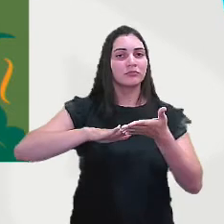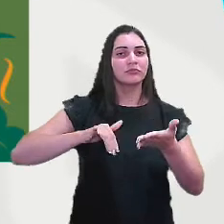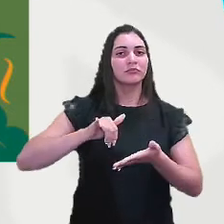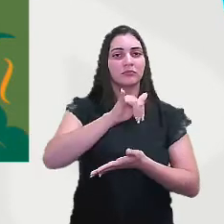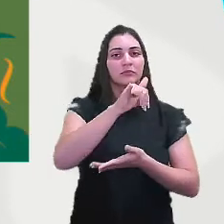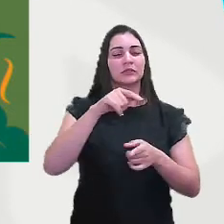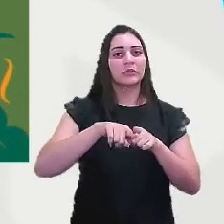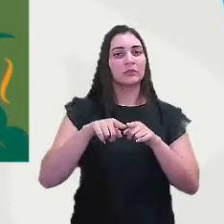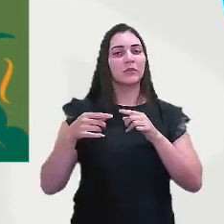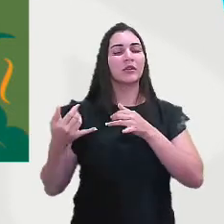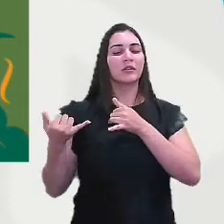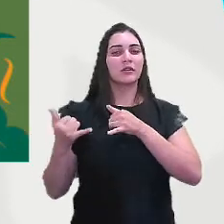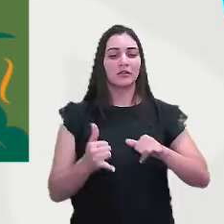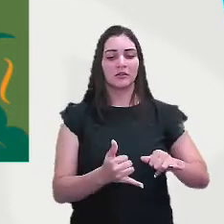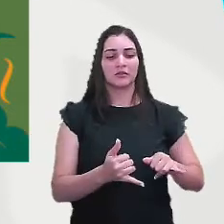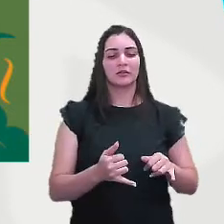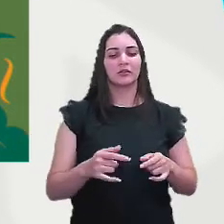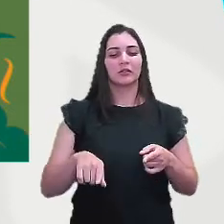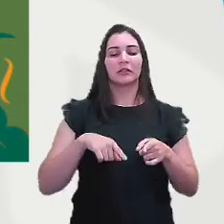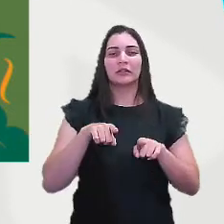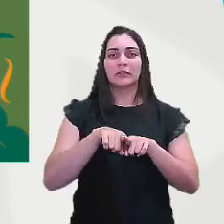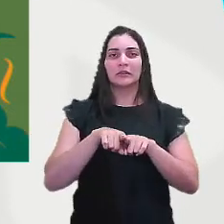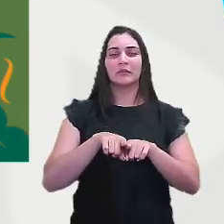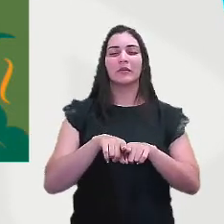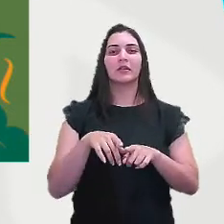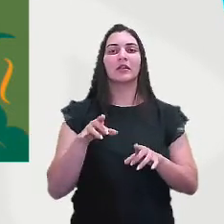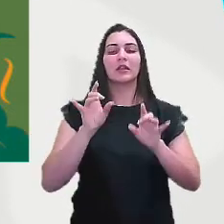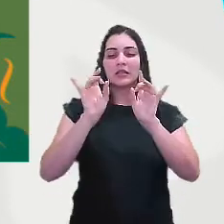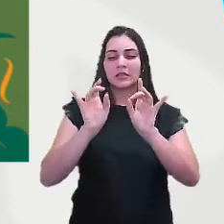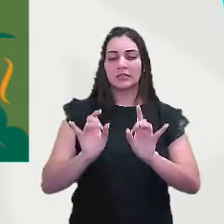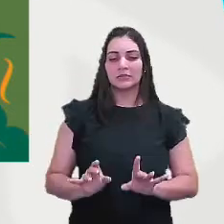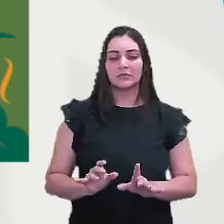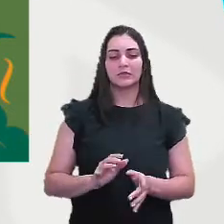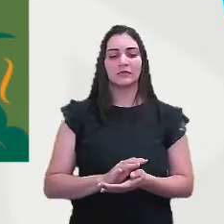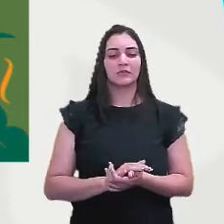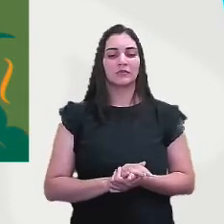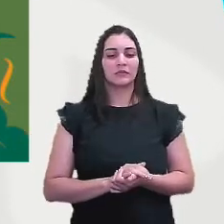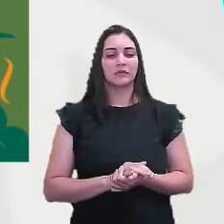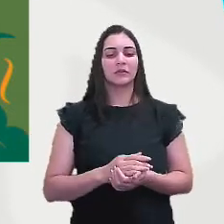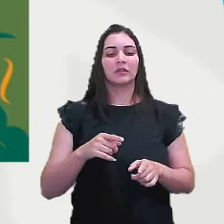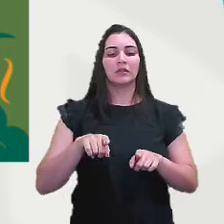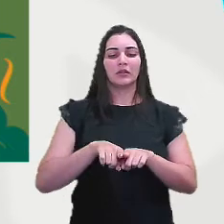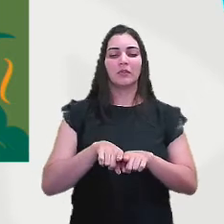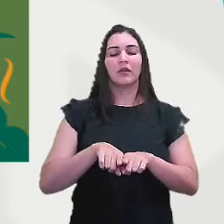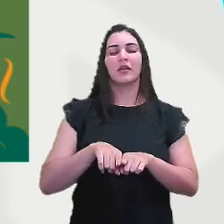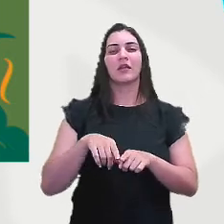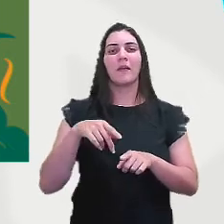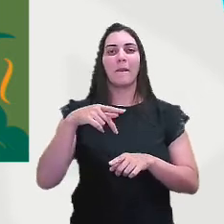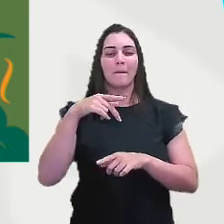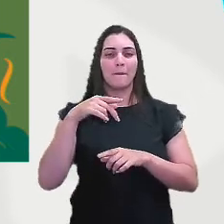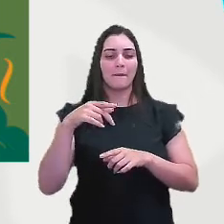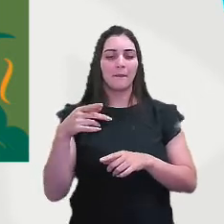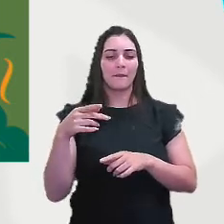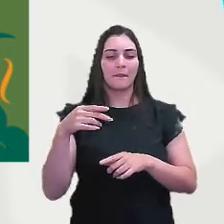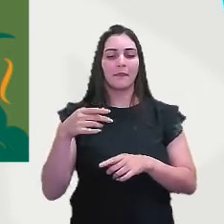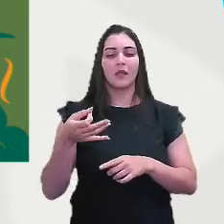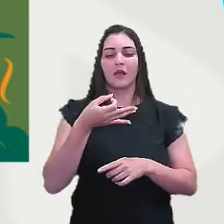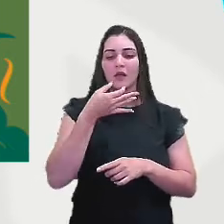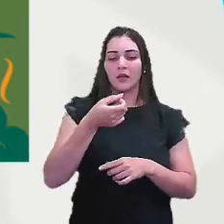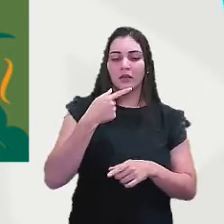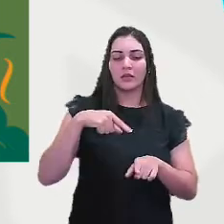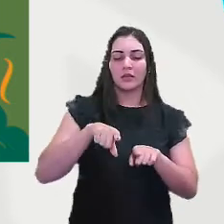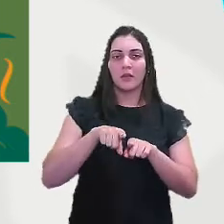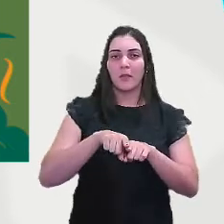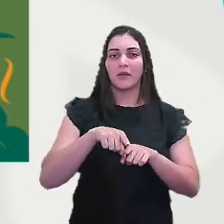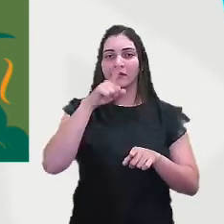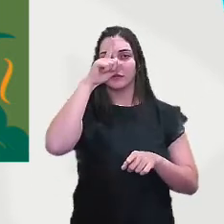eletrônico, especial, que é pilhas, baterias, né, embalagens de insumos agrícolas, combustíveis e medicamentos,